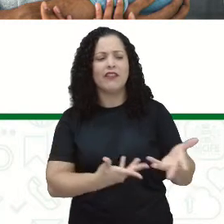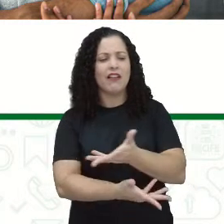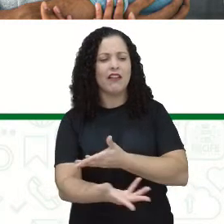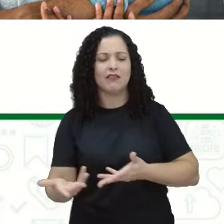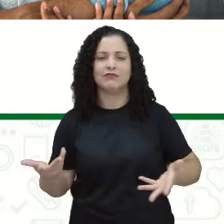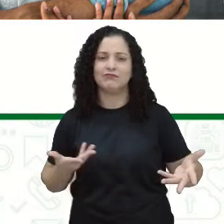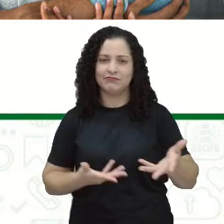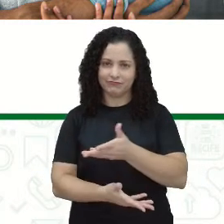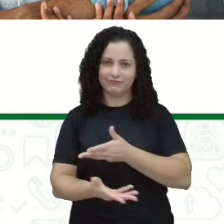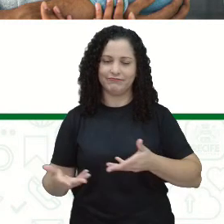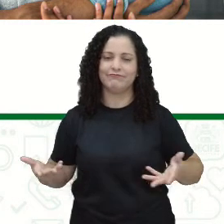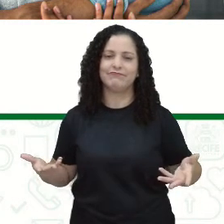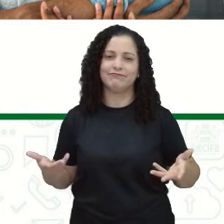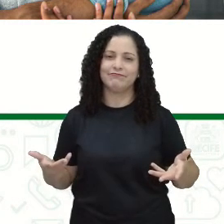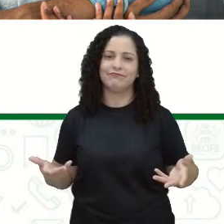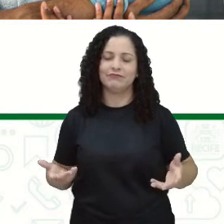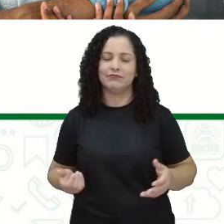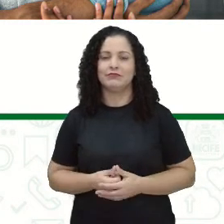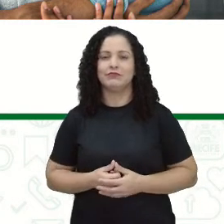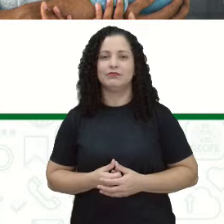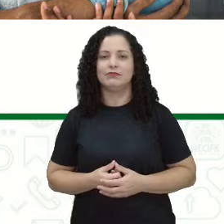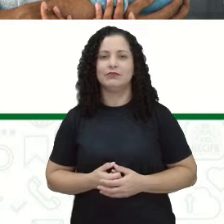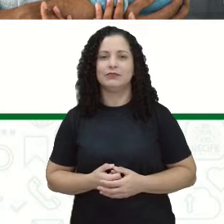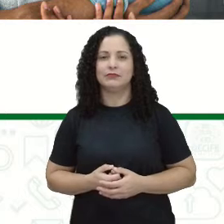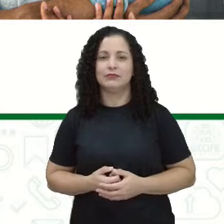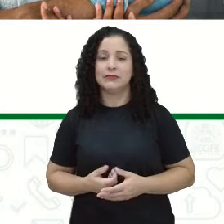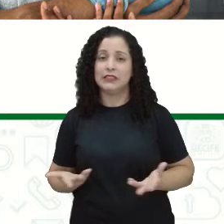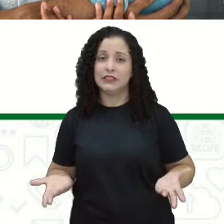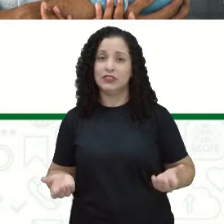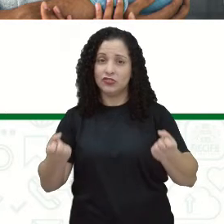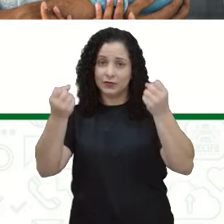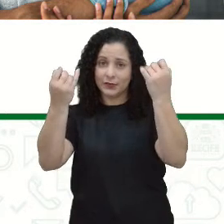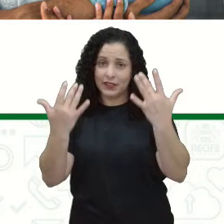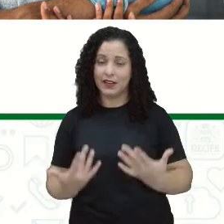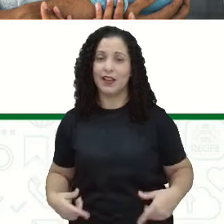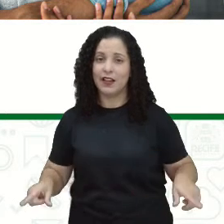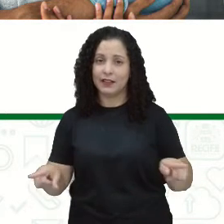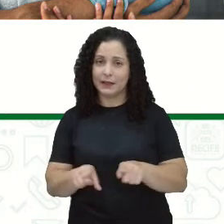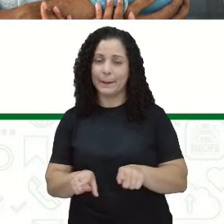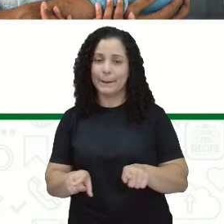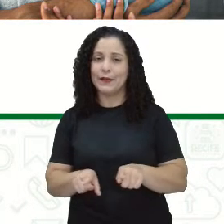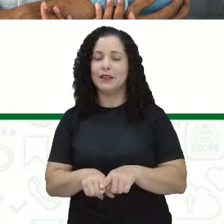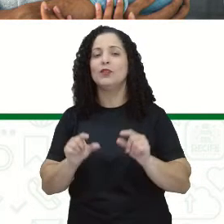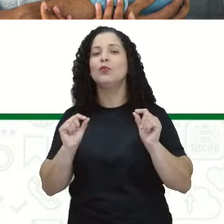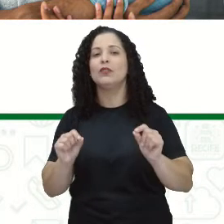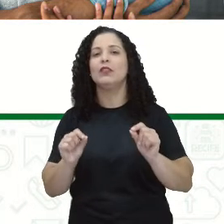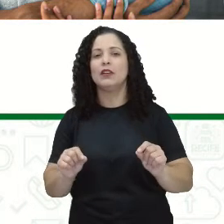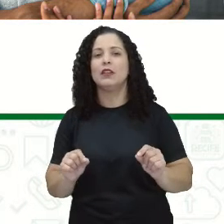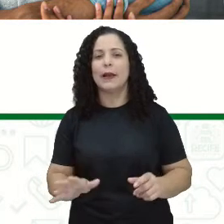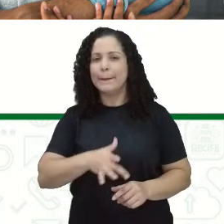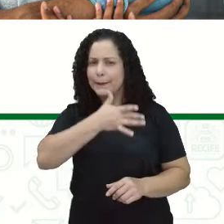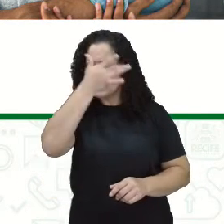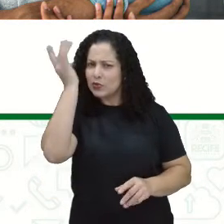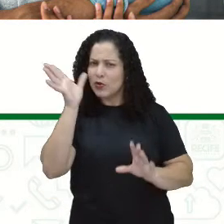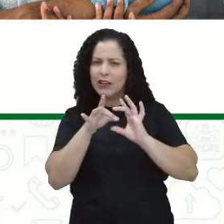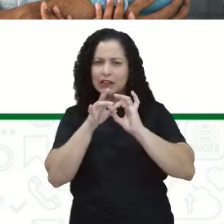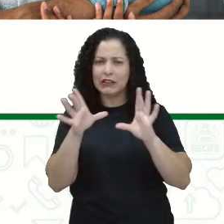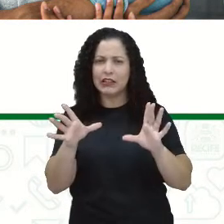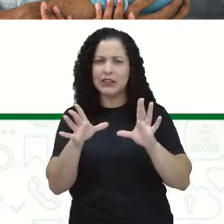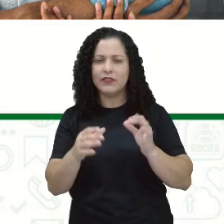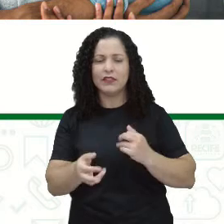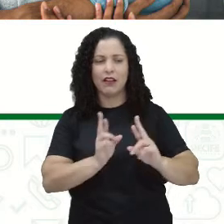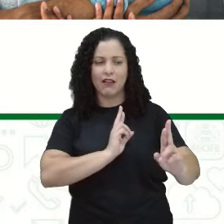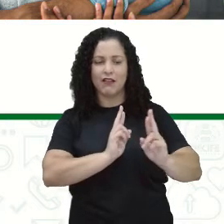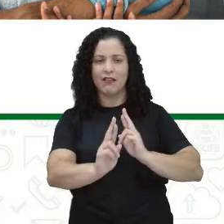tá? Dito isso, estou falando também consentimento, da gente se relacionar com quem a